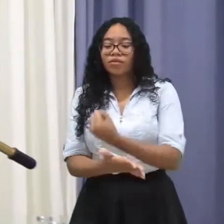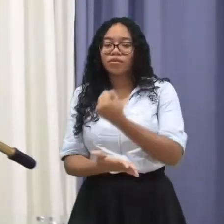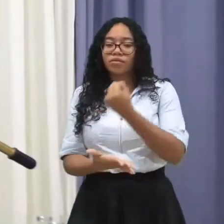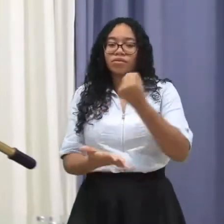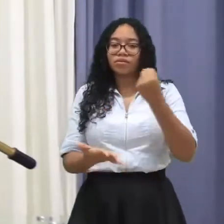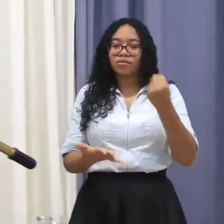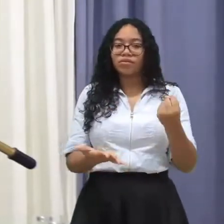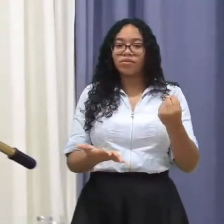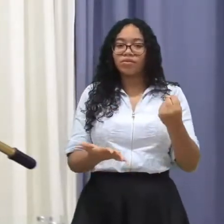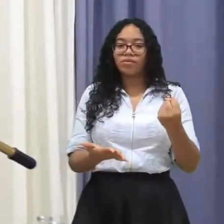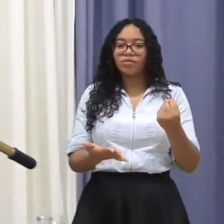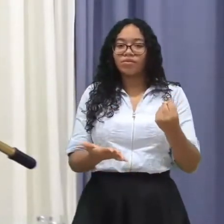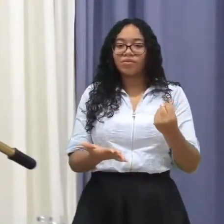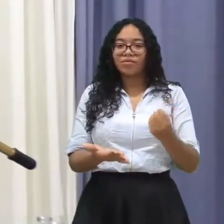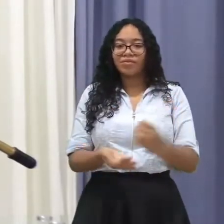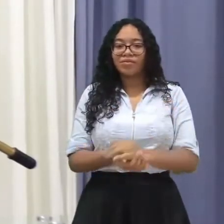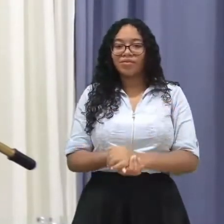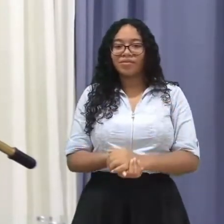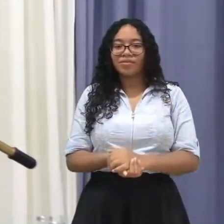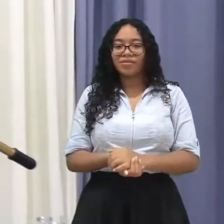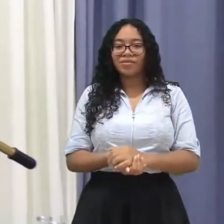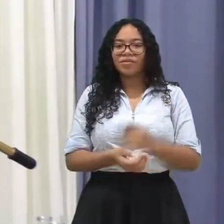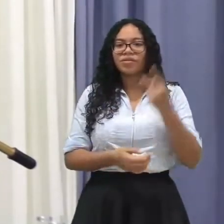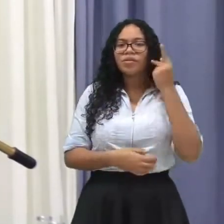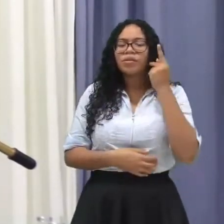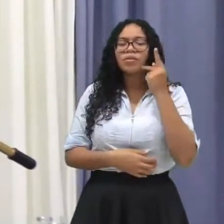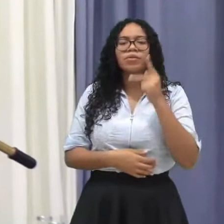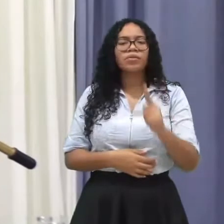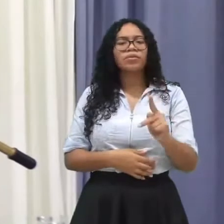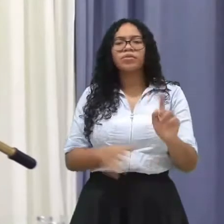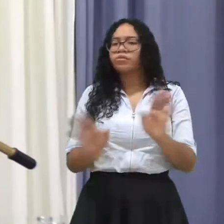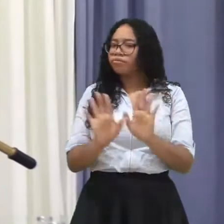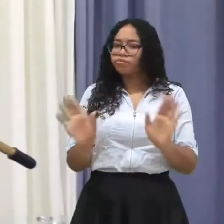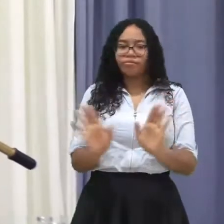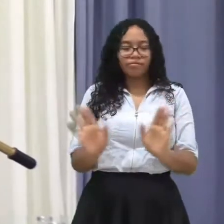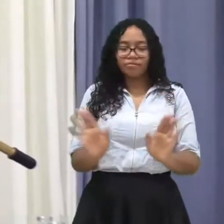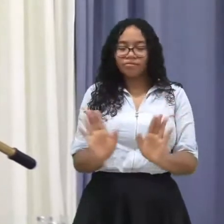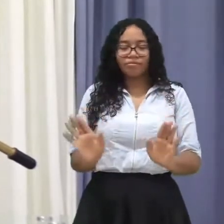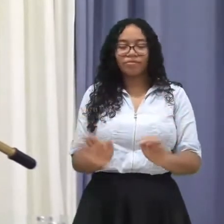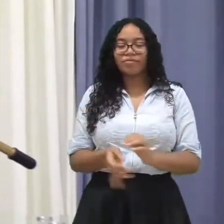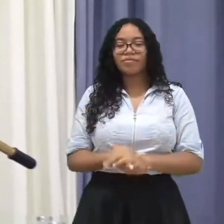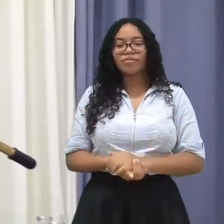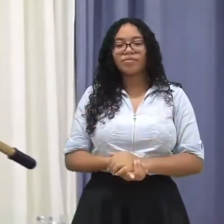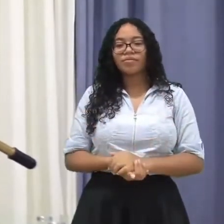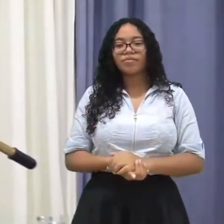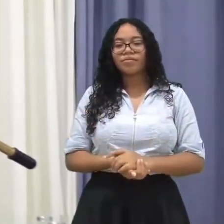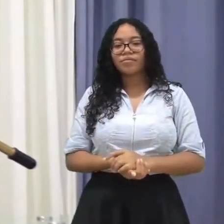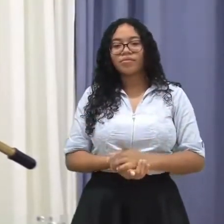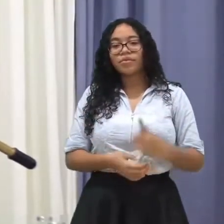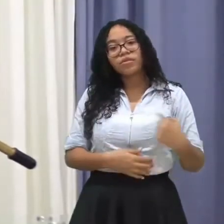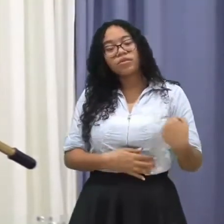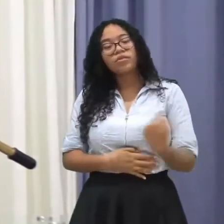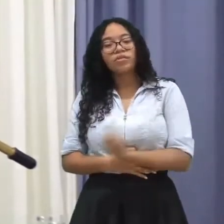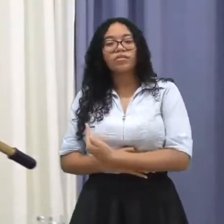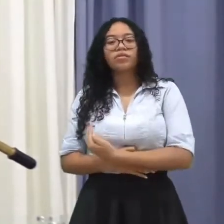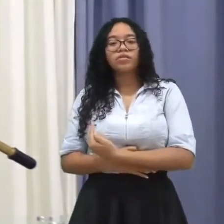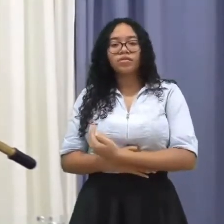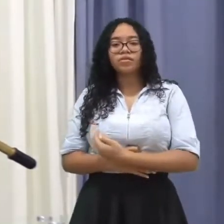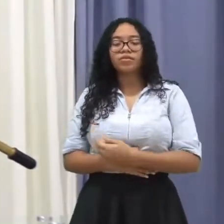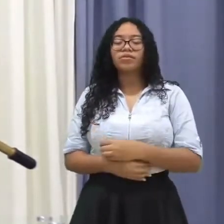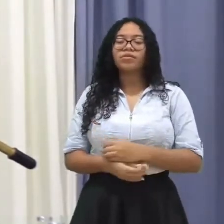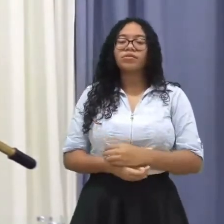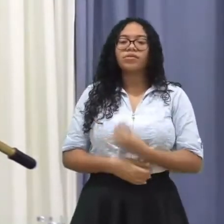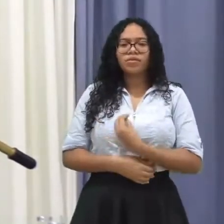precedido de profecias relacionadas diretamente a ele. Nós, os pré-tribulacionistas, isto